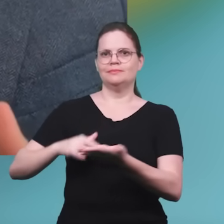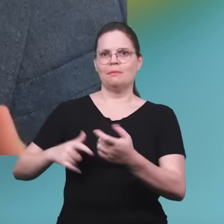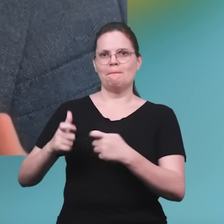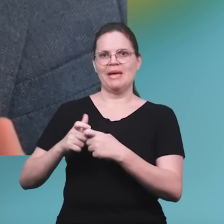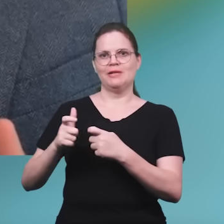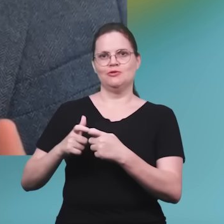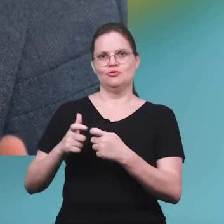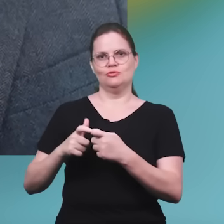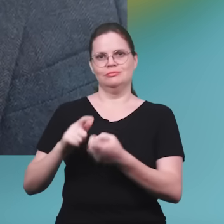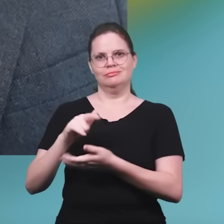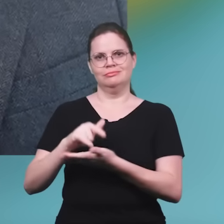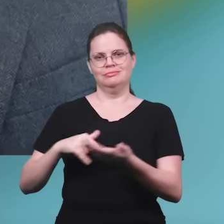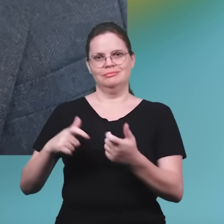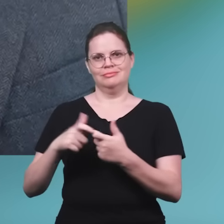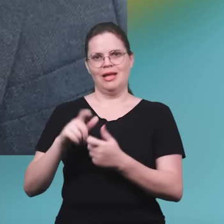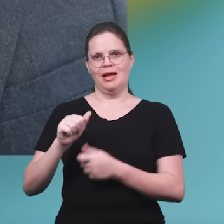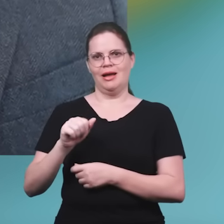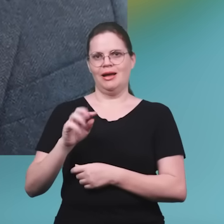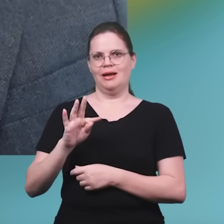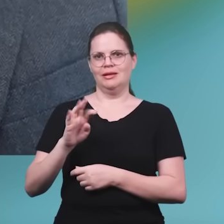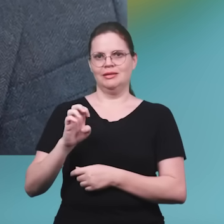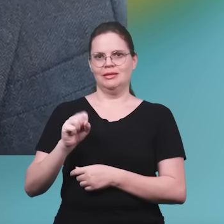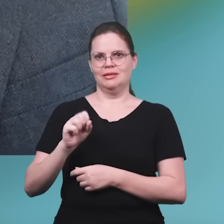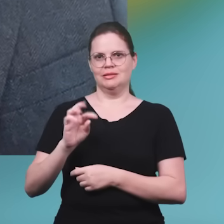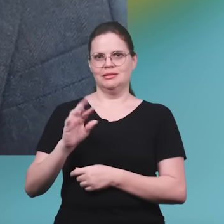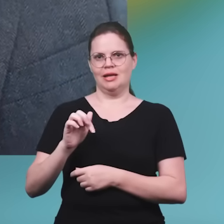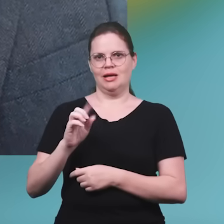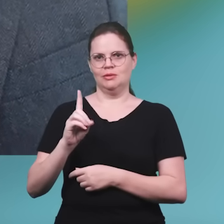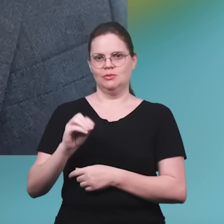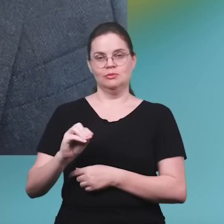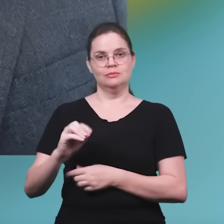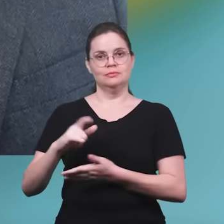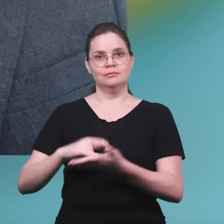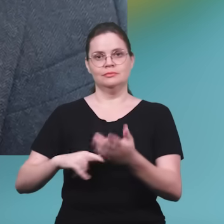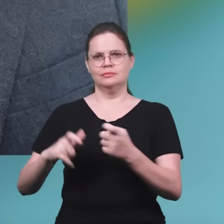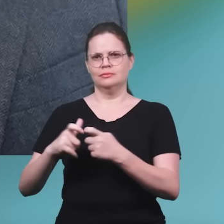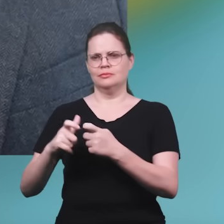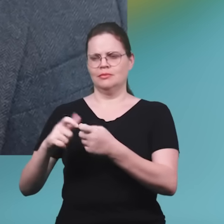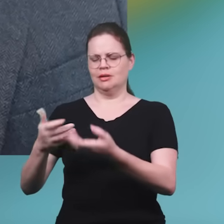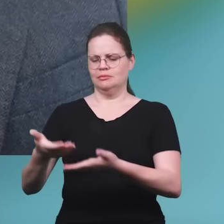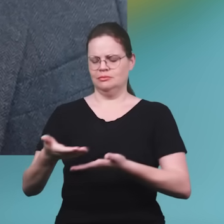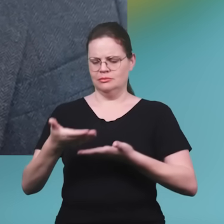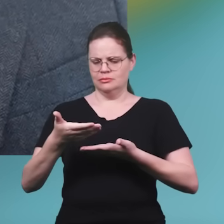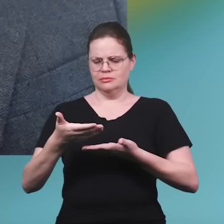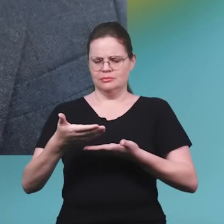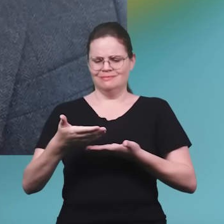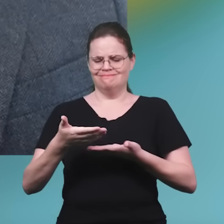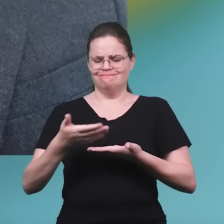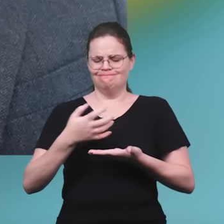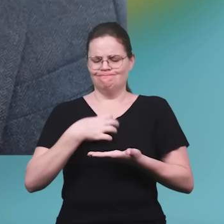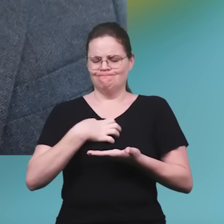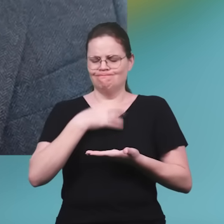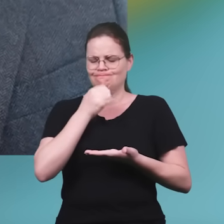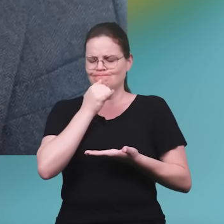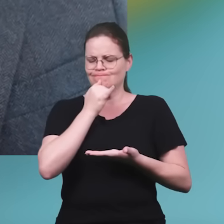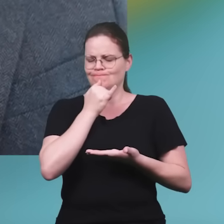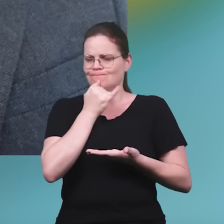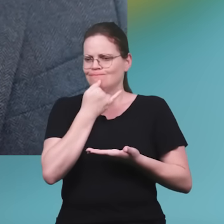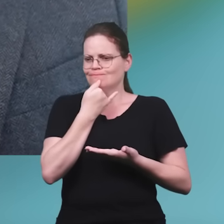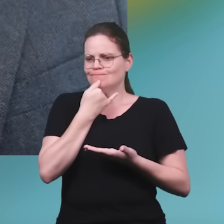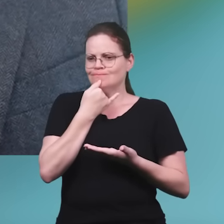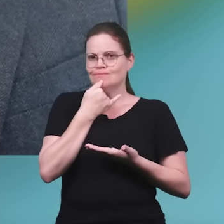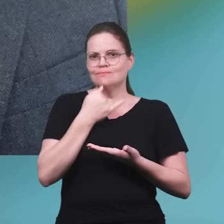um atestado. E quando esse homem recebia aquele atestado, ele ficava muito triste. Era como